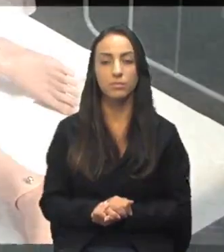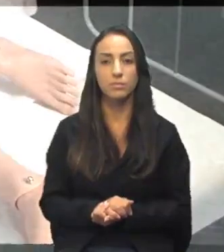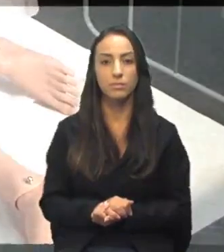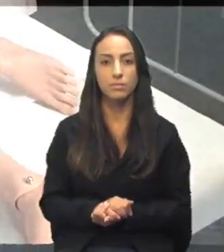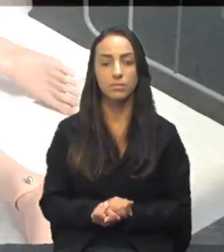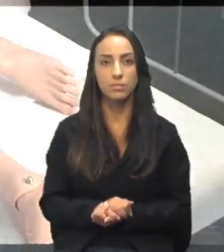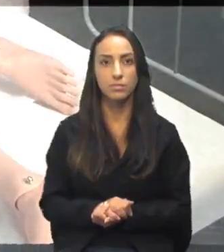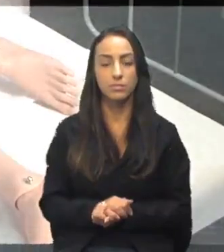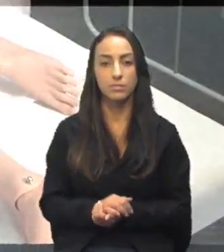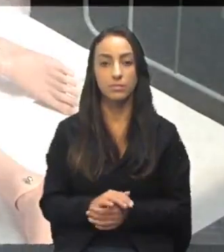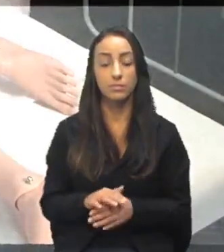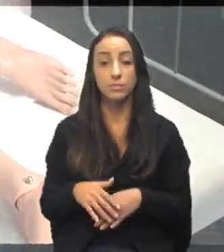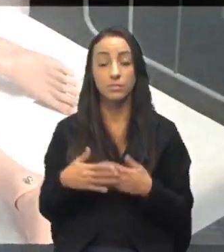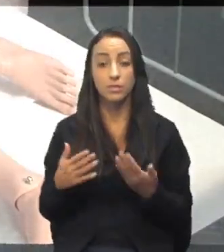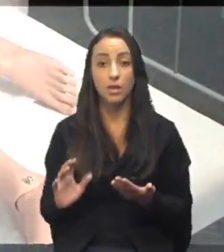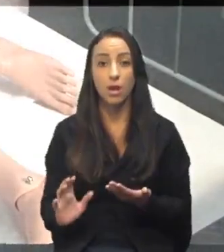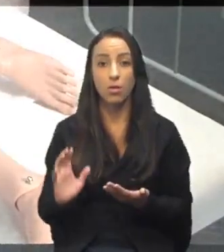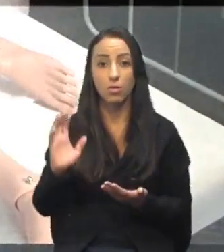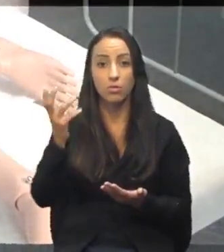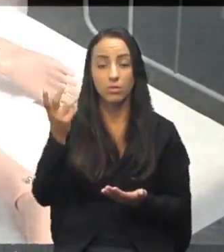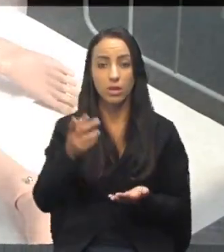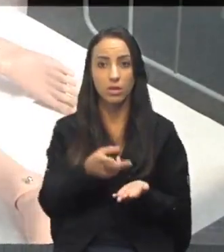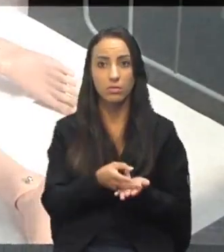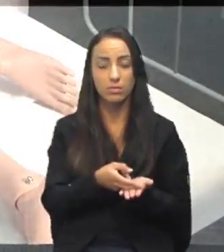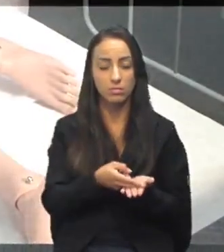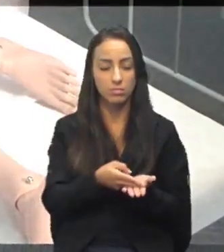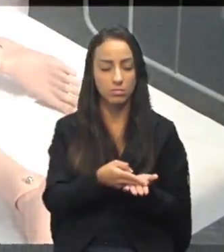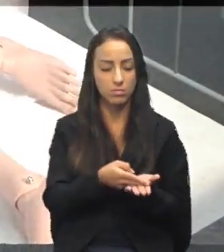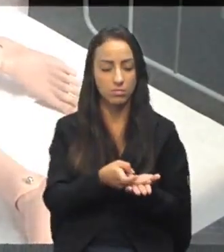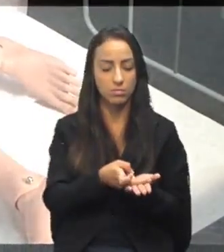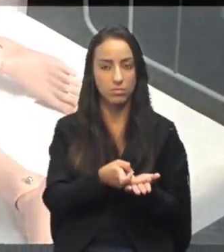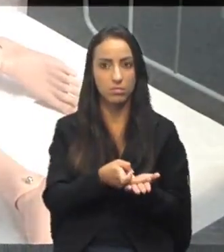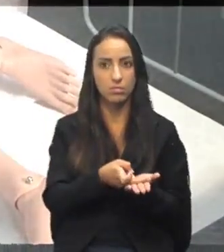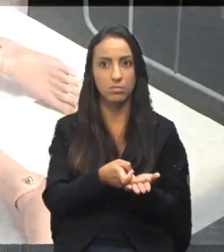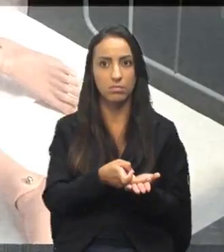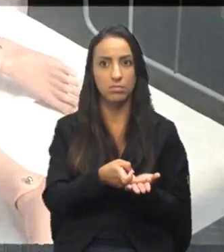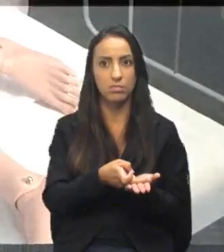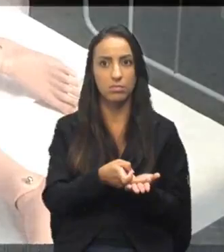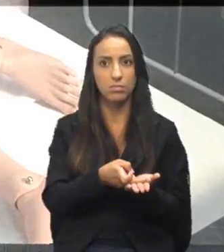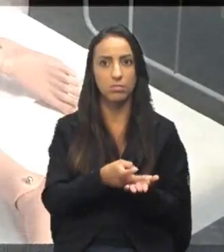Quando acontece a flexão de uma das pernas, então,